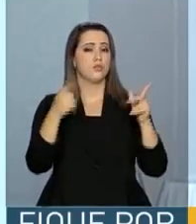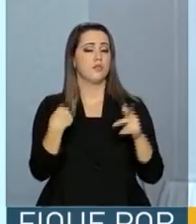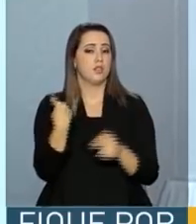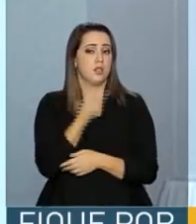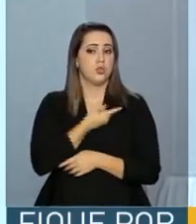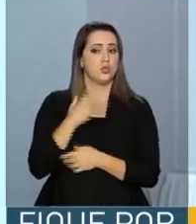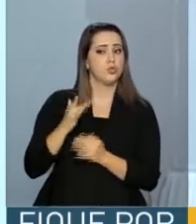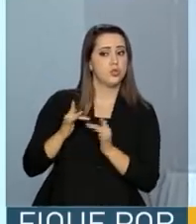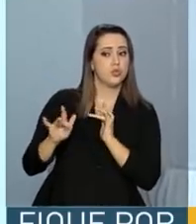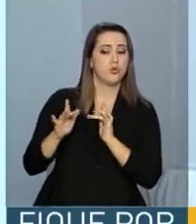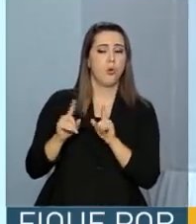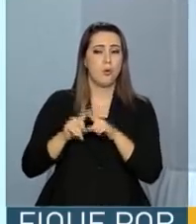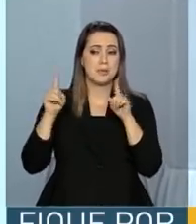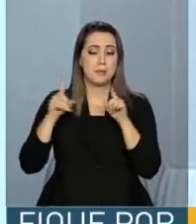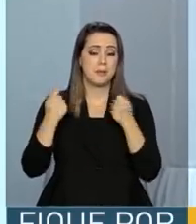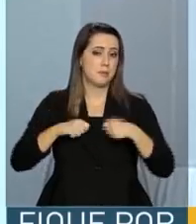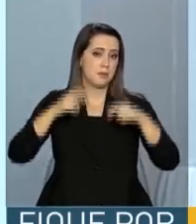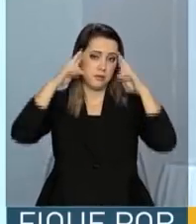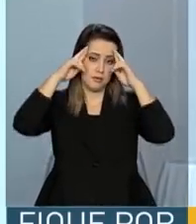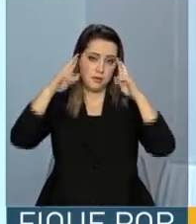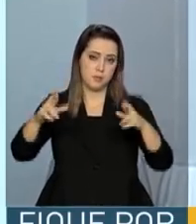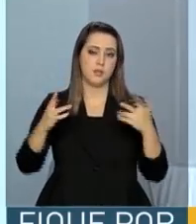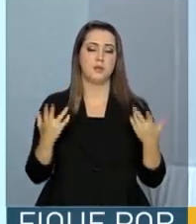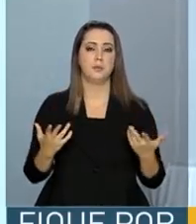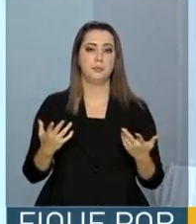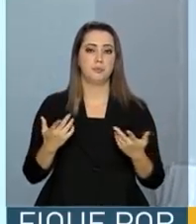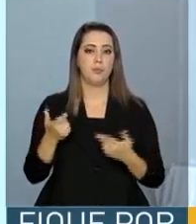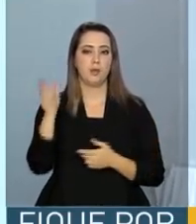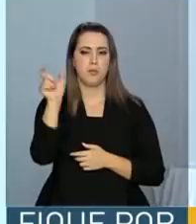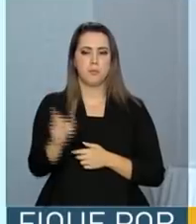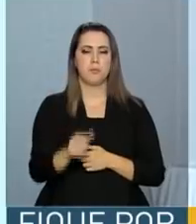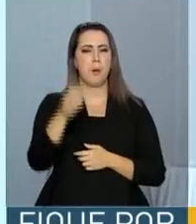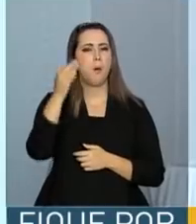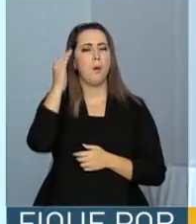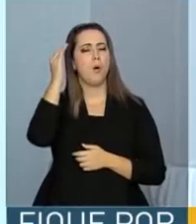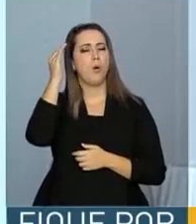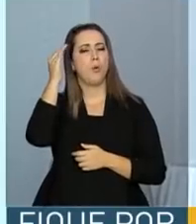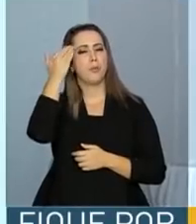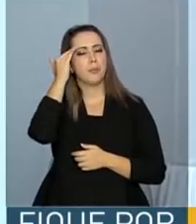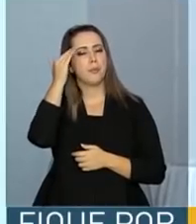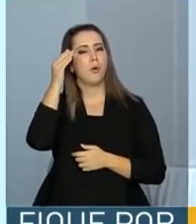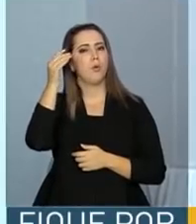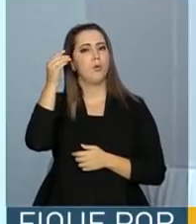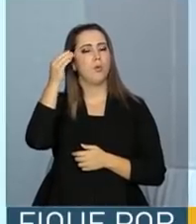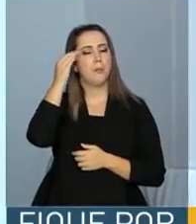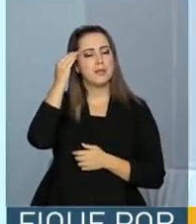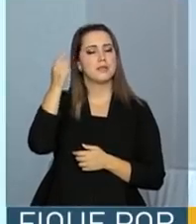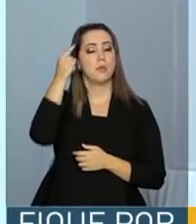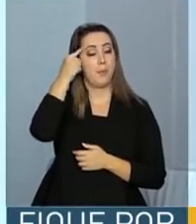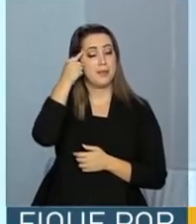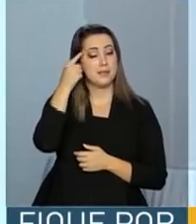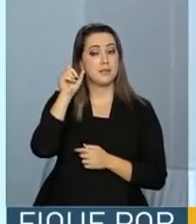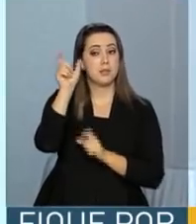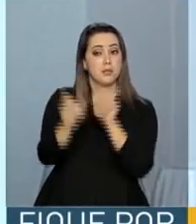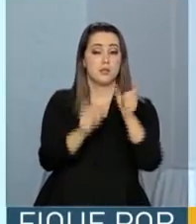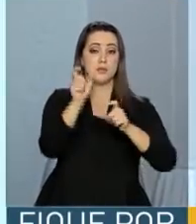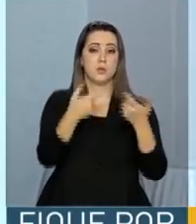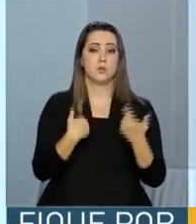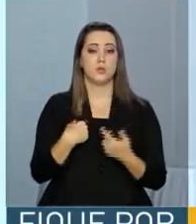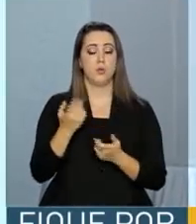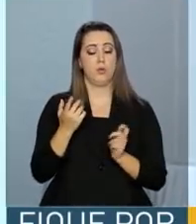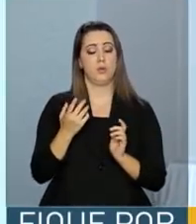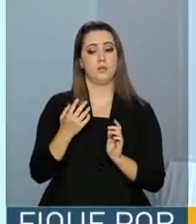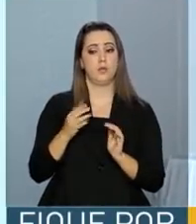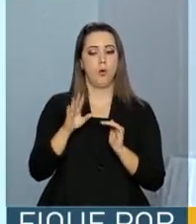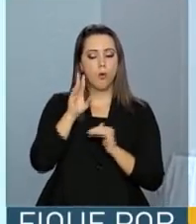nos convém então você tem que respeitar o que os outros pensam mas respeitar olhando de cima você não pode se envolver